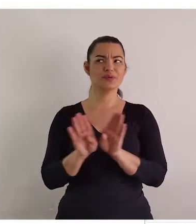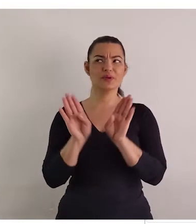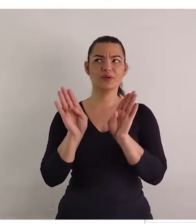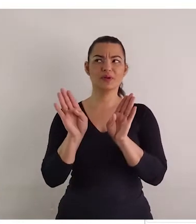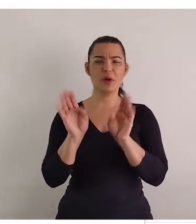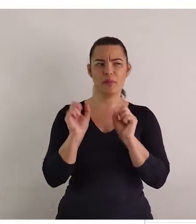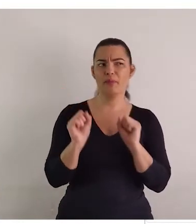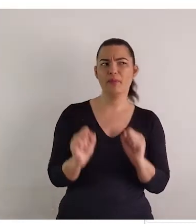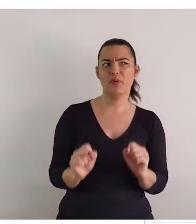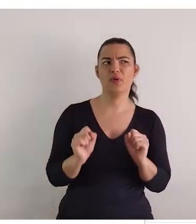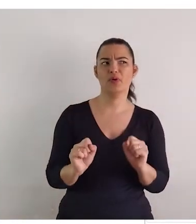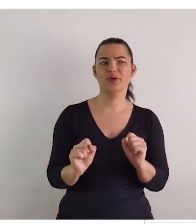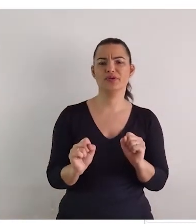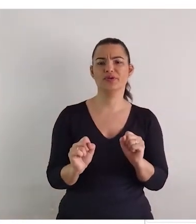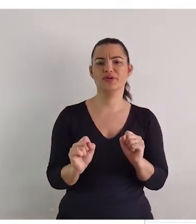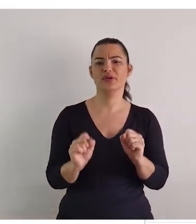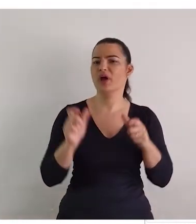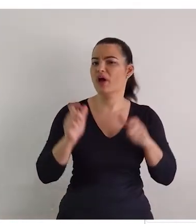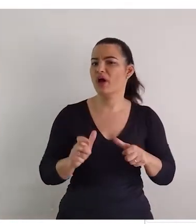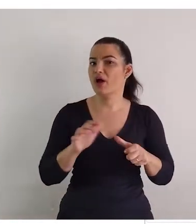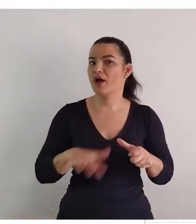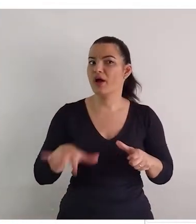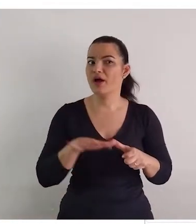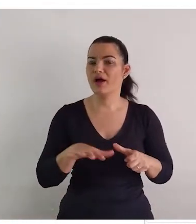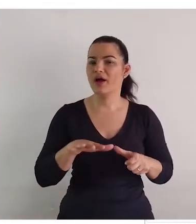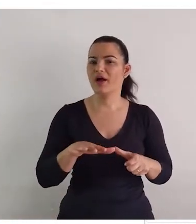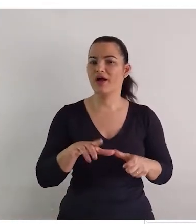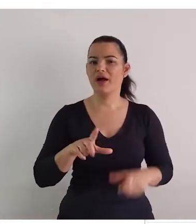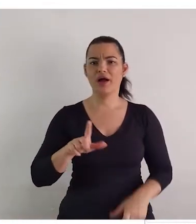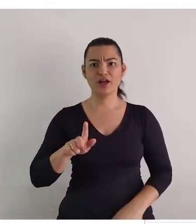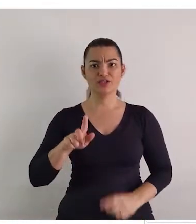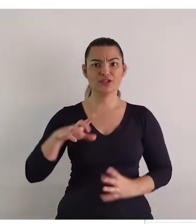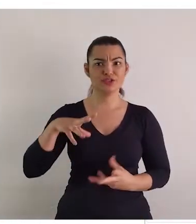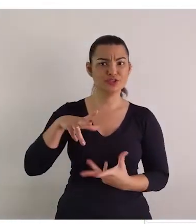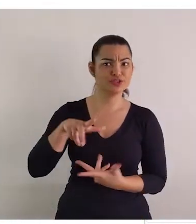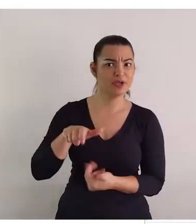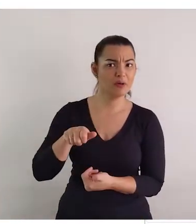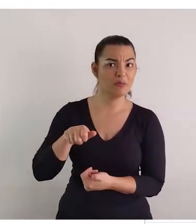ele pode ser considerado um espaço geográfico?